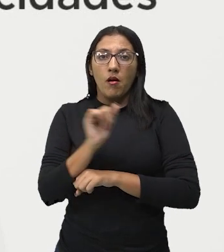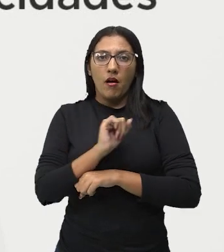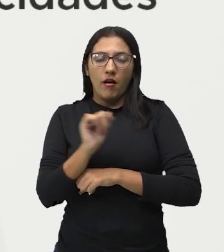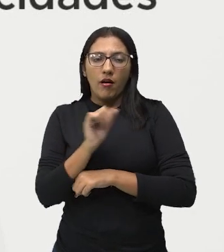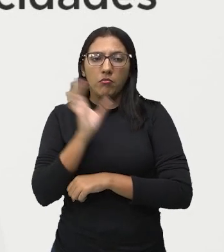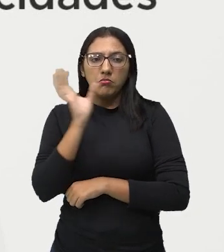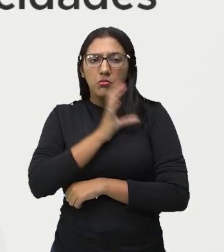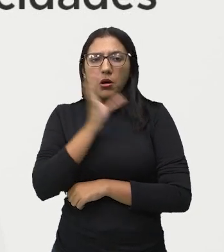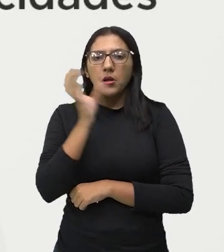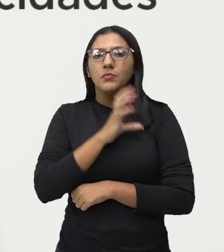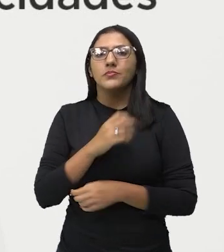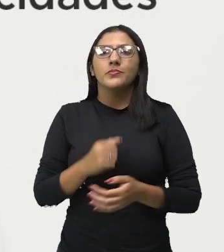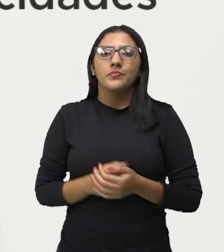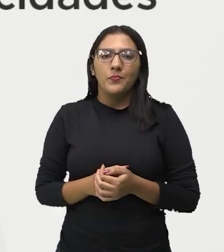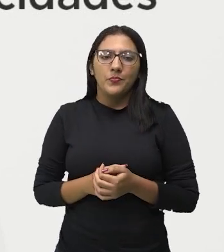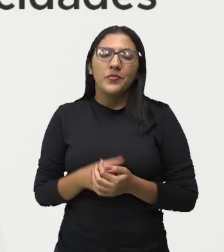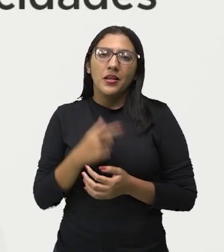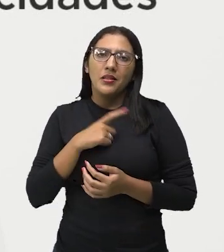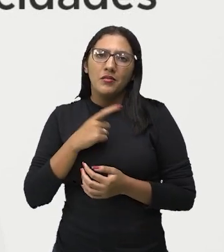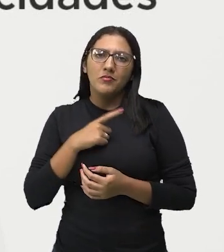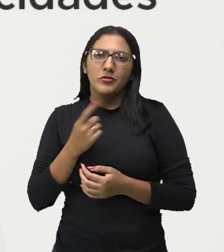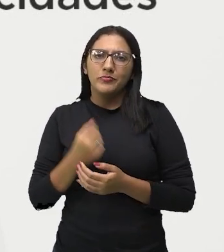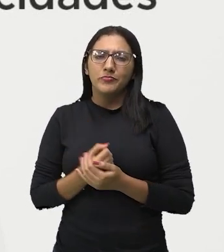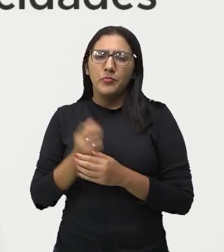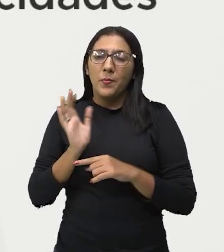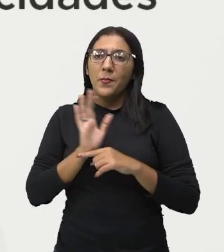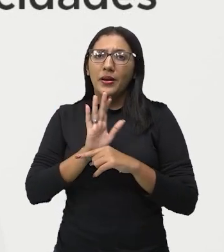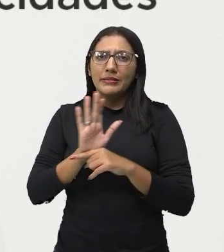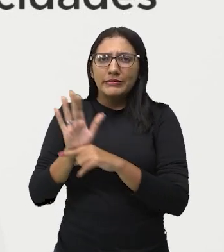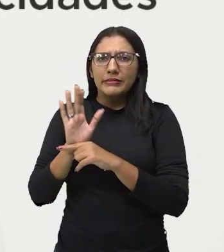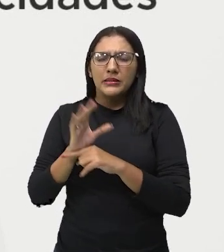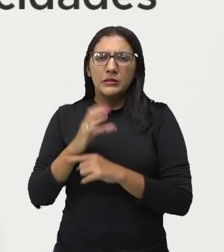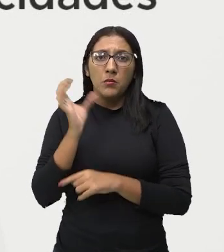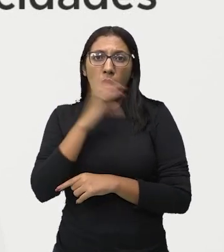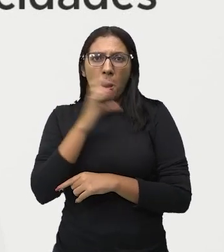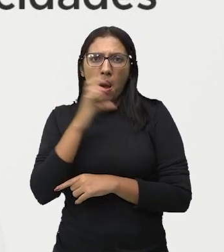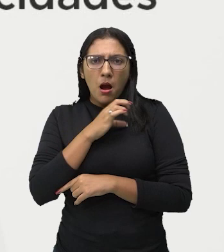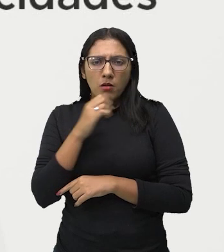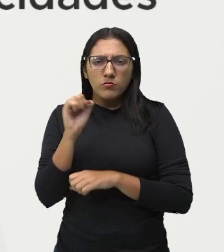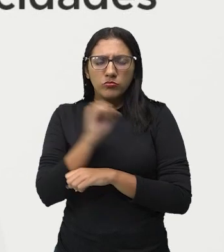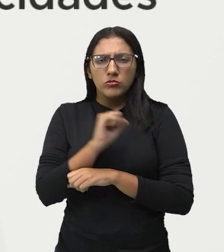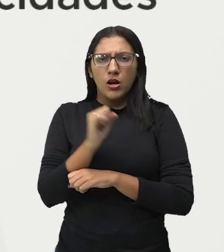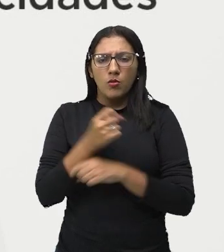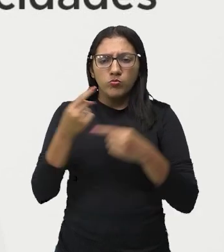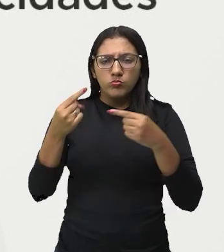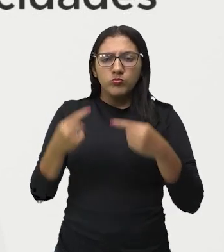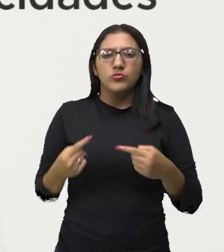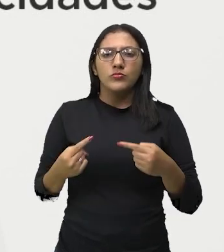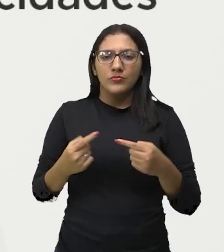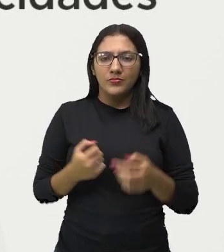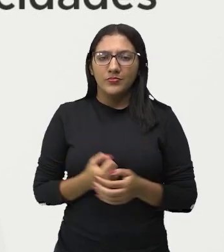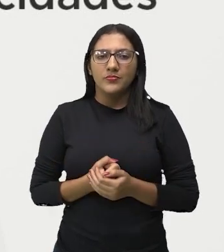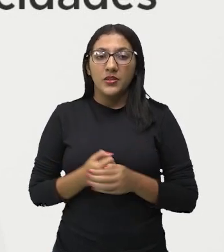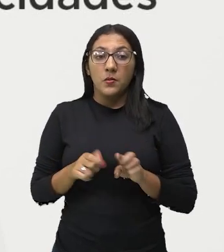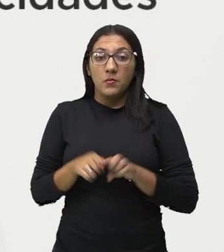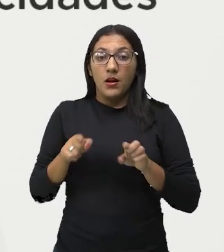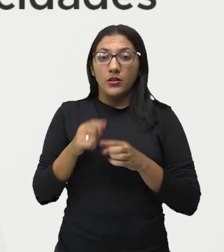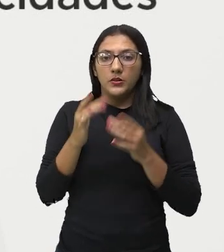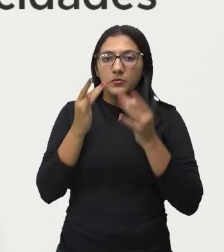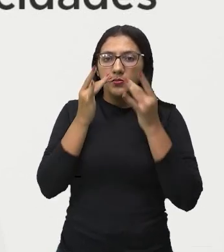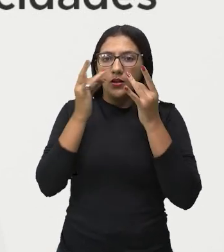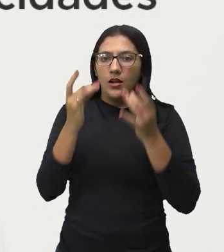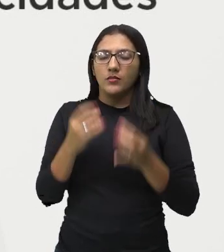foi realizado uma corrida, claro. Apresentação de carro, né? Uma corrida. Agora atenta para um detalhe. Aqui,